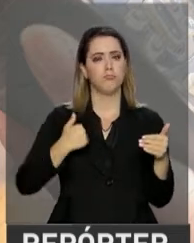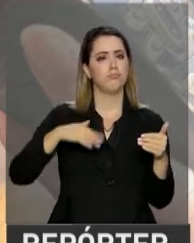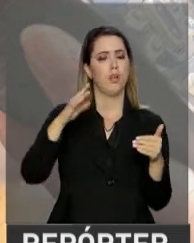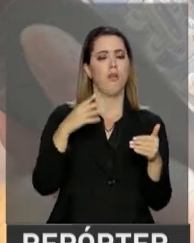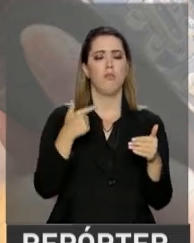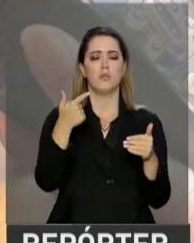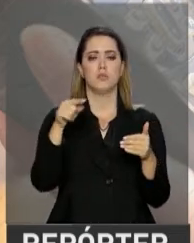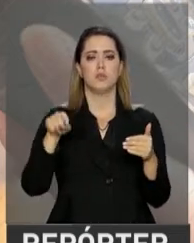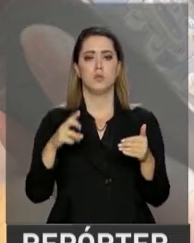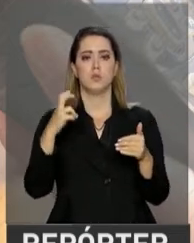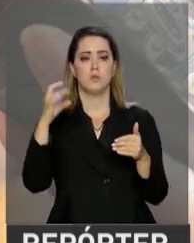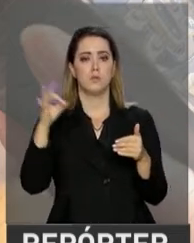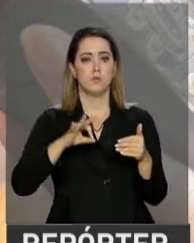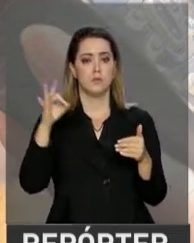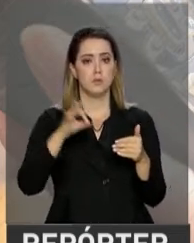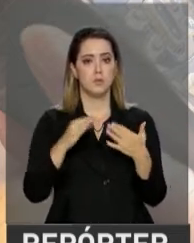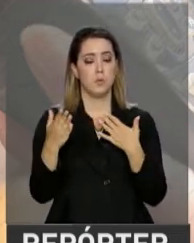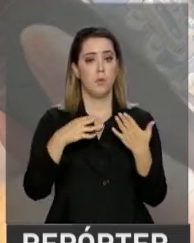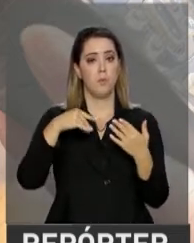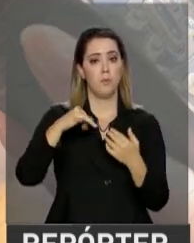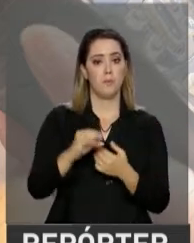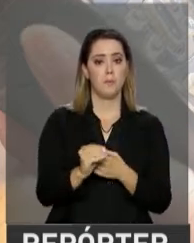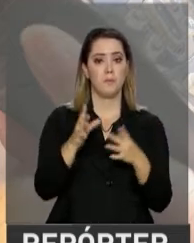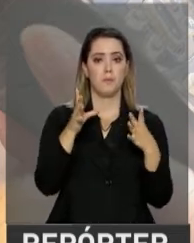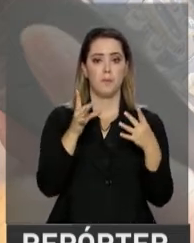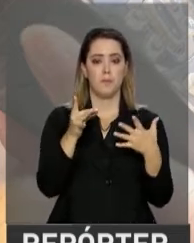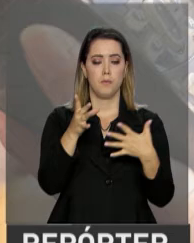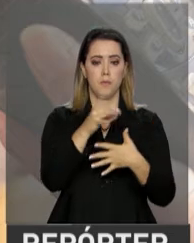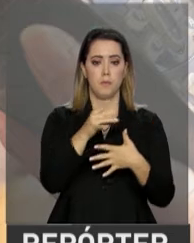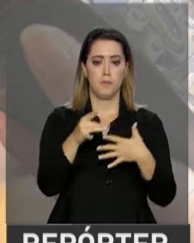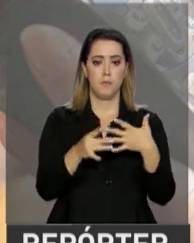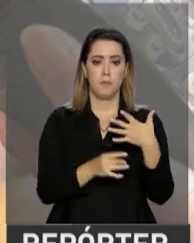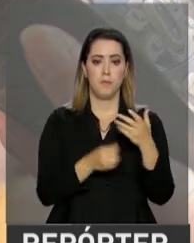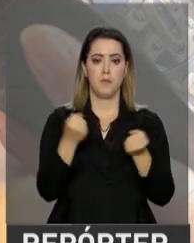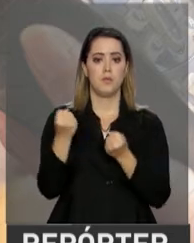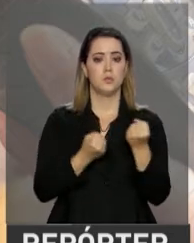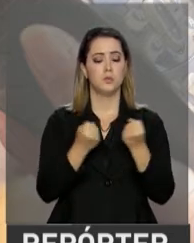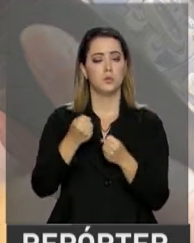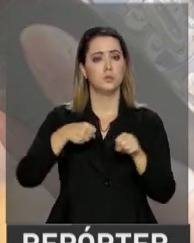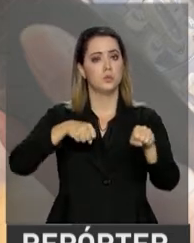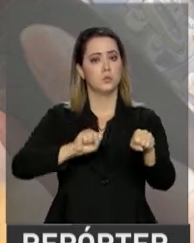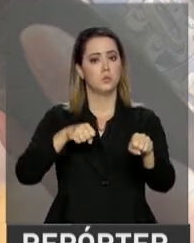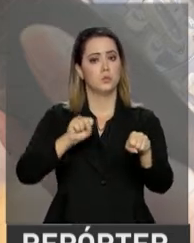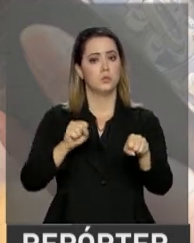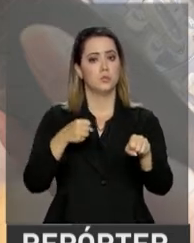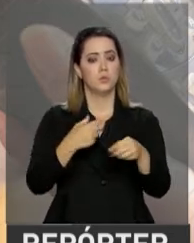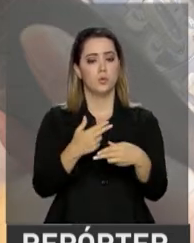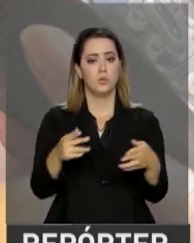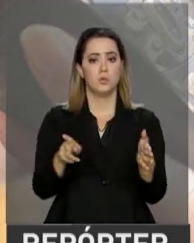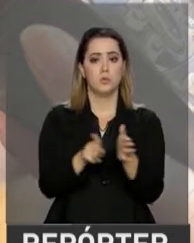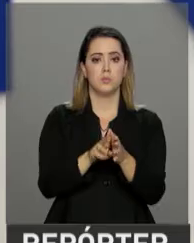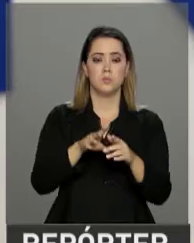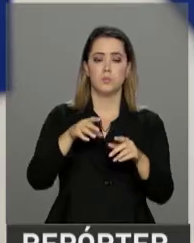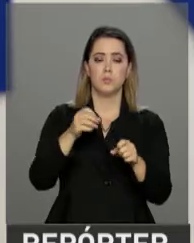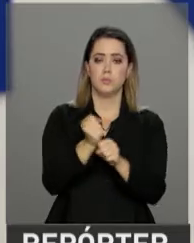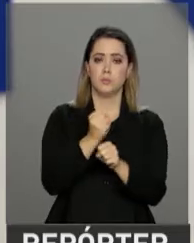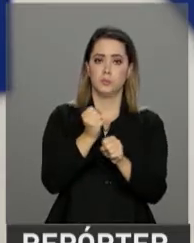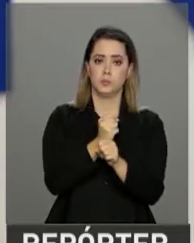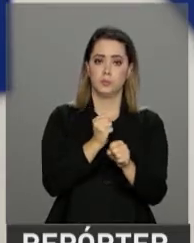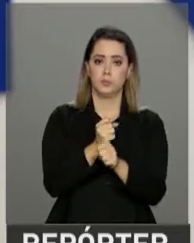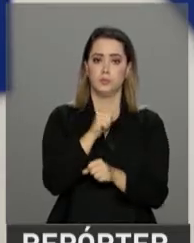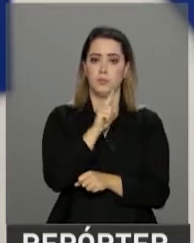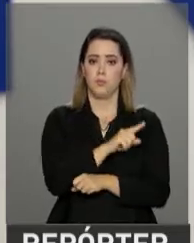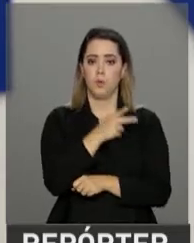e meio por cento em relação a maio e os destaques são as vendas de veículos e motos e material de construção em si